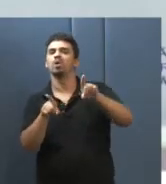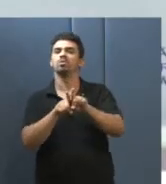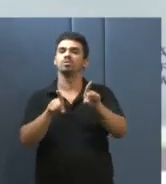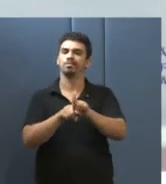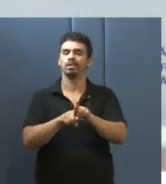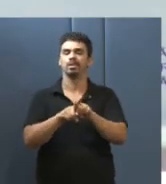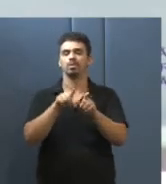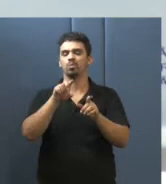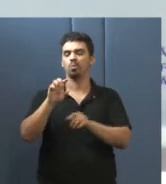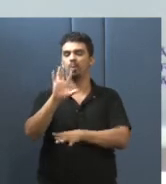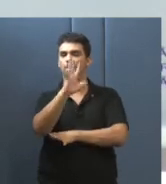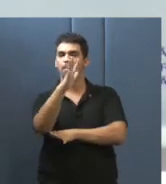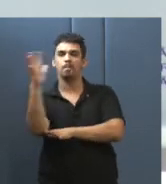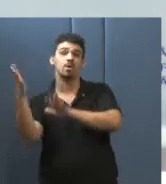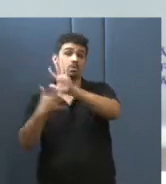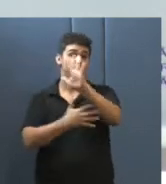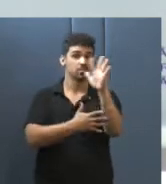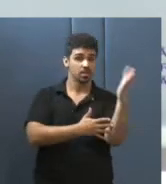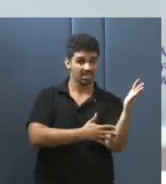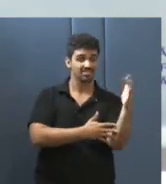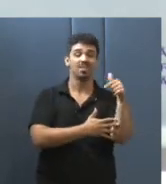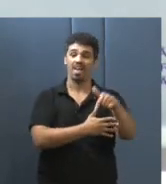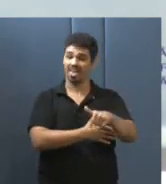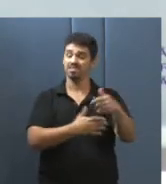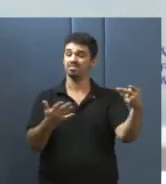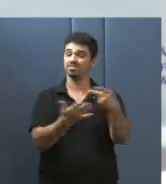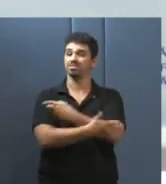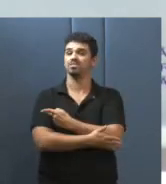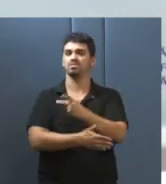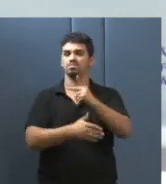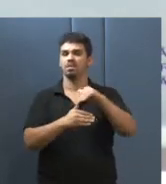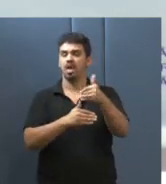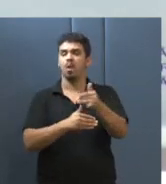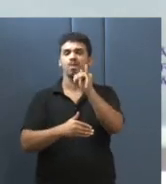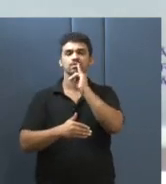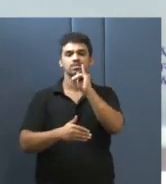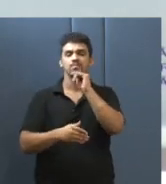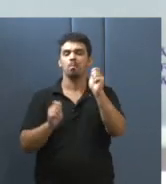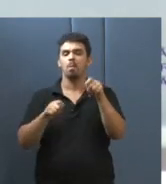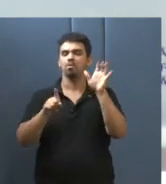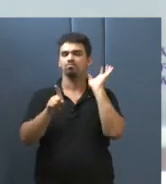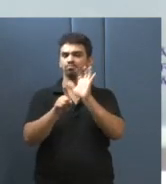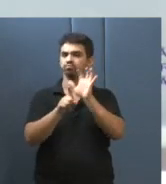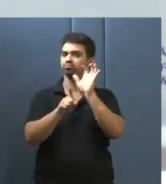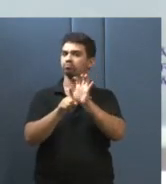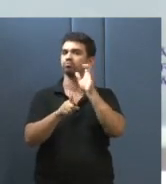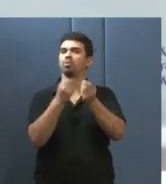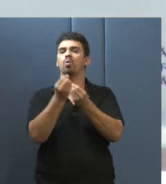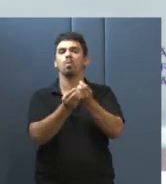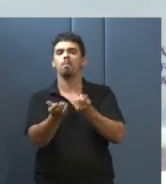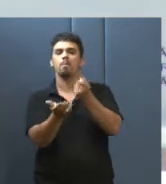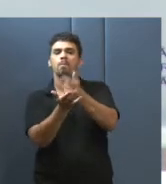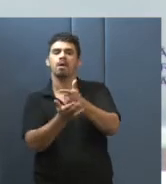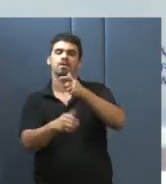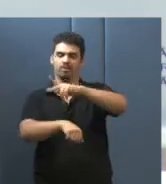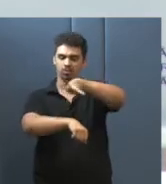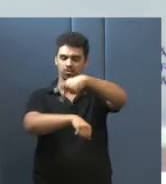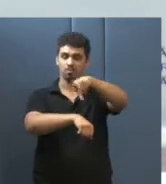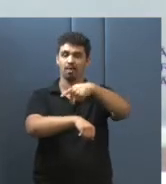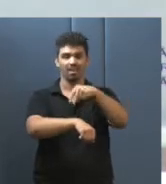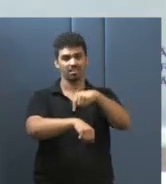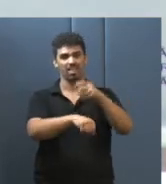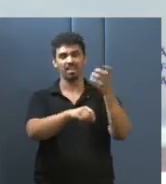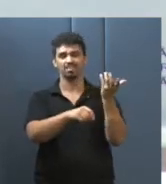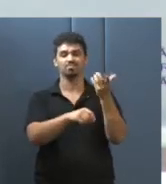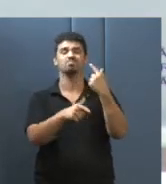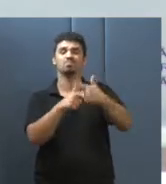Então, esses choques externos são um exemplo daquilo que pode afetar a capacidade de pagamento dos países, e isso traz consequências,